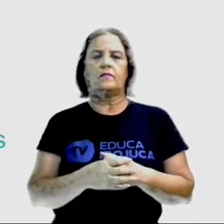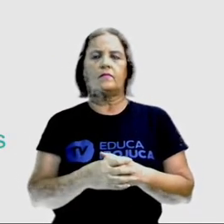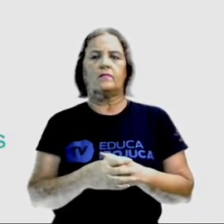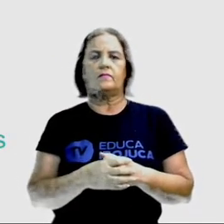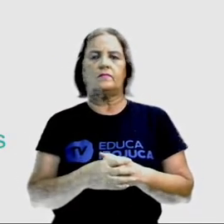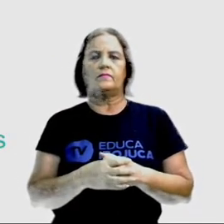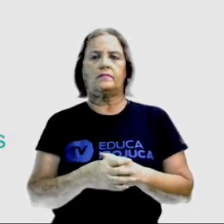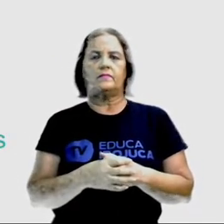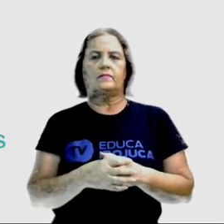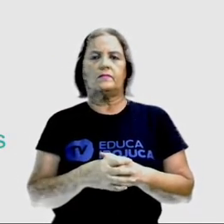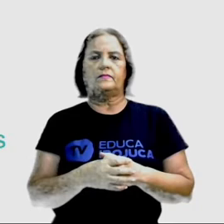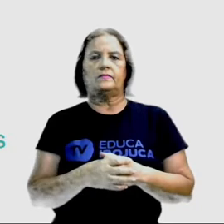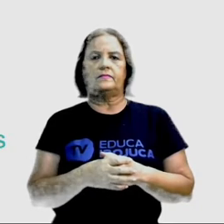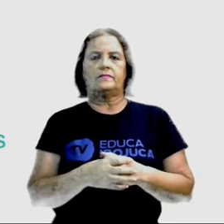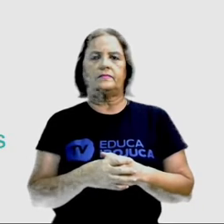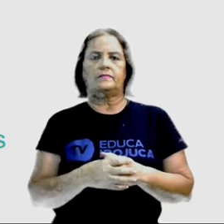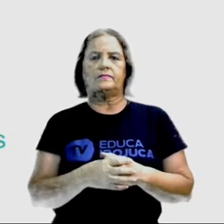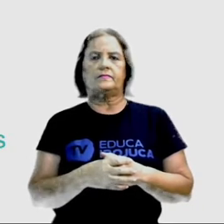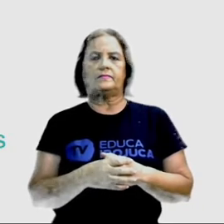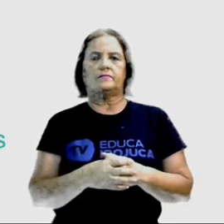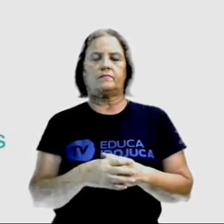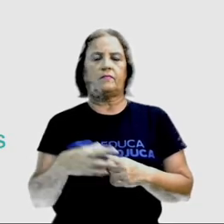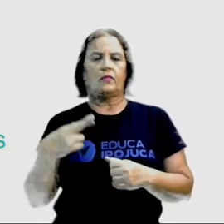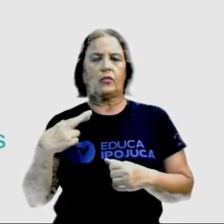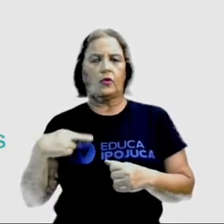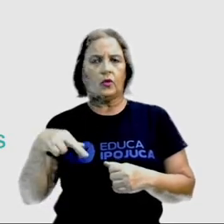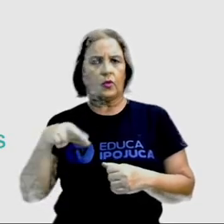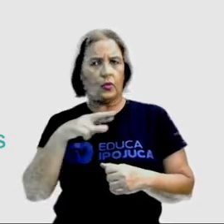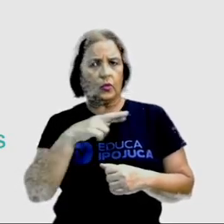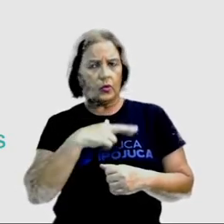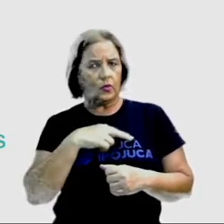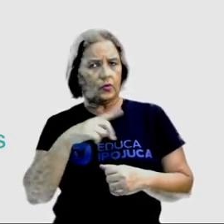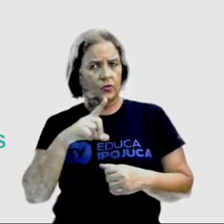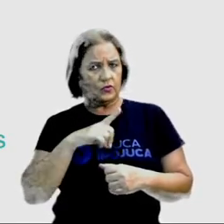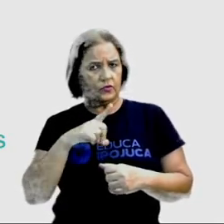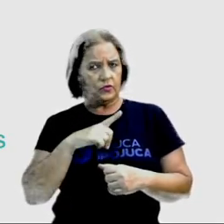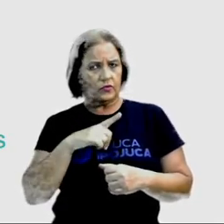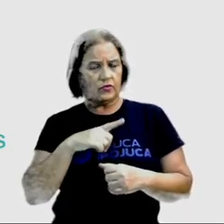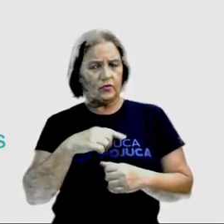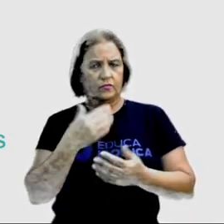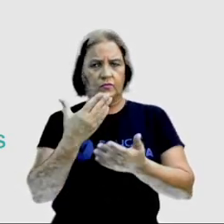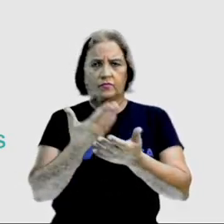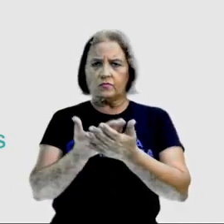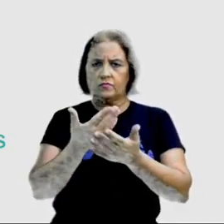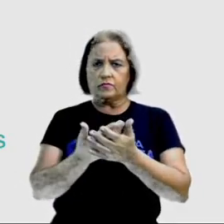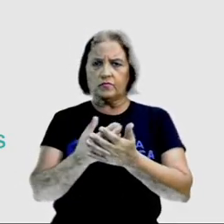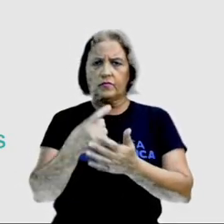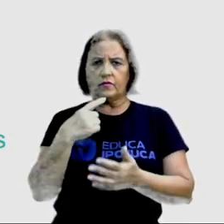have classes on Saturdays? Nós temos aulas nos sábados.